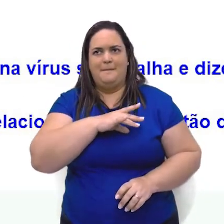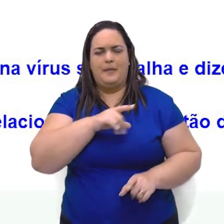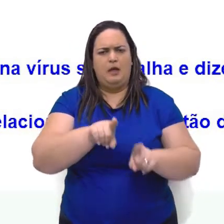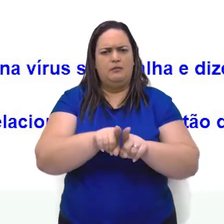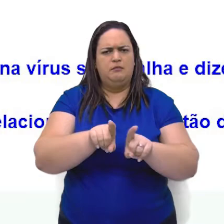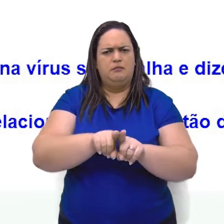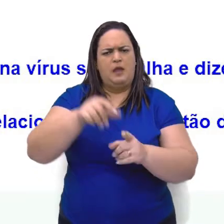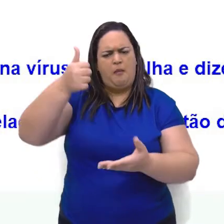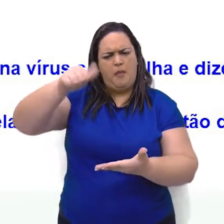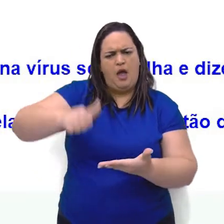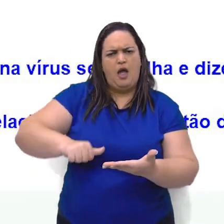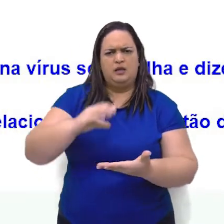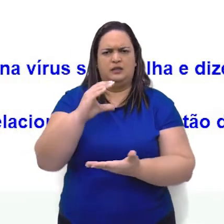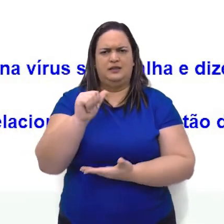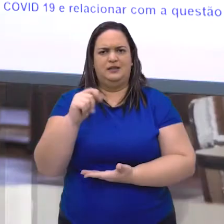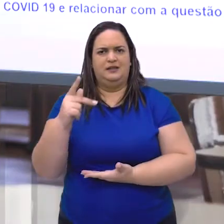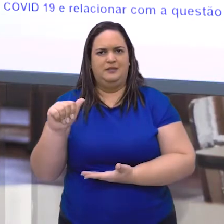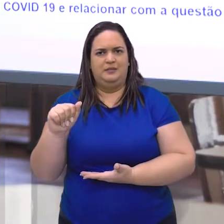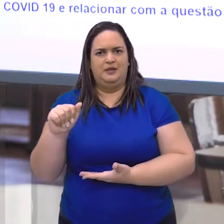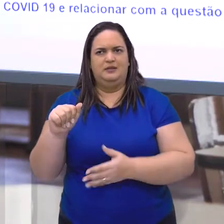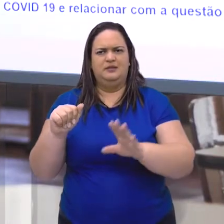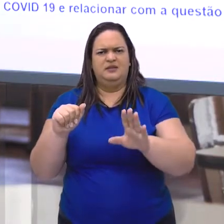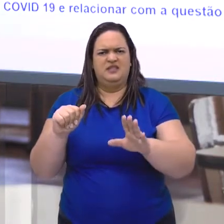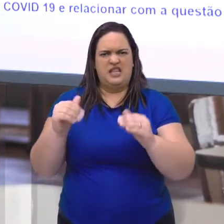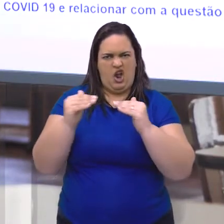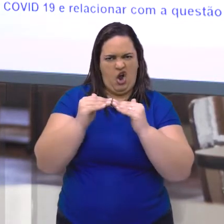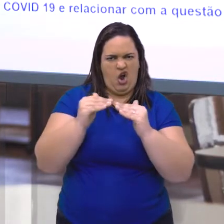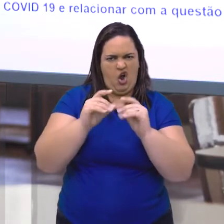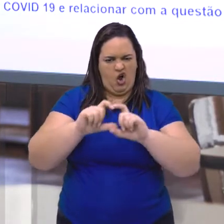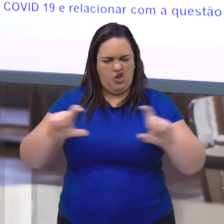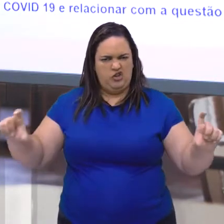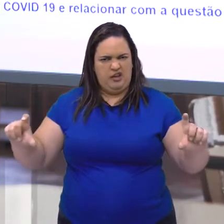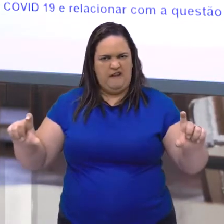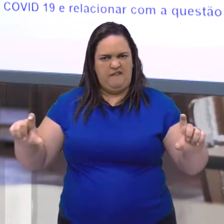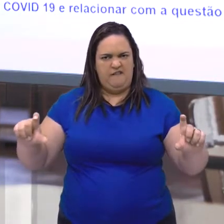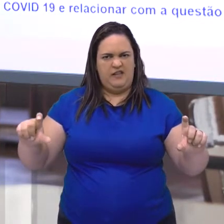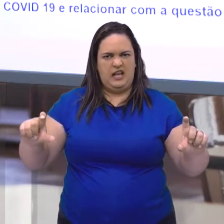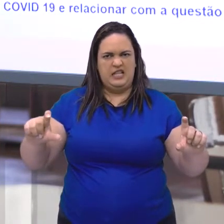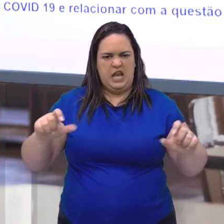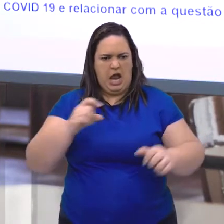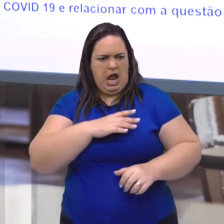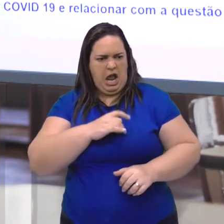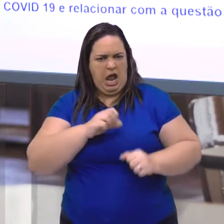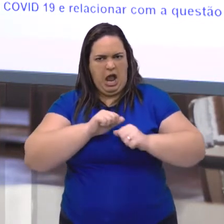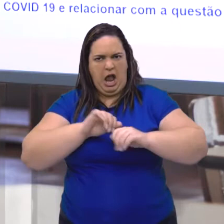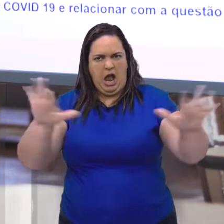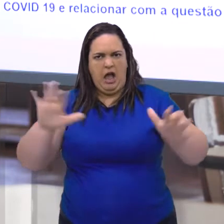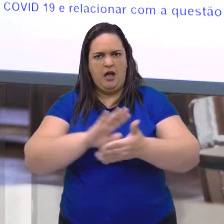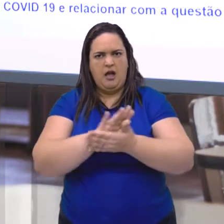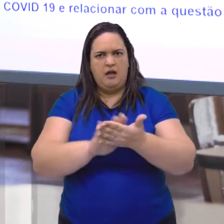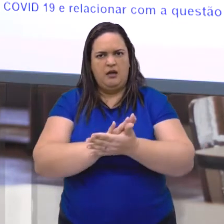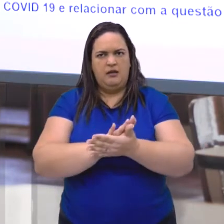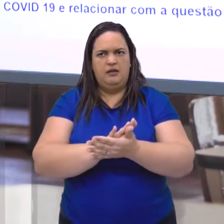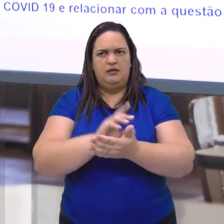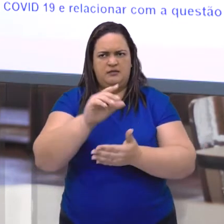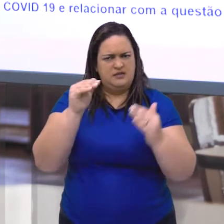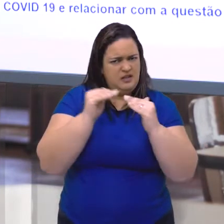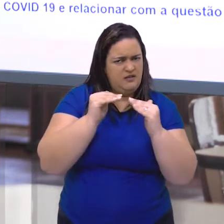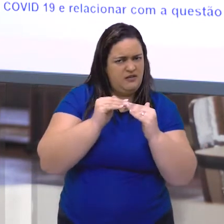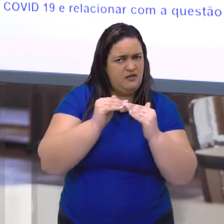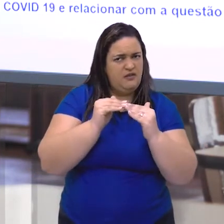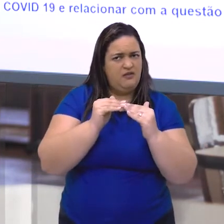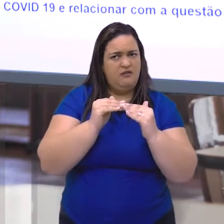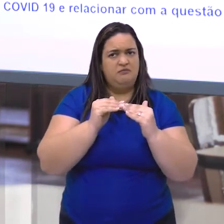frase "nada se espalha com medo"? Então você ia justificar a sua resposta. Aqui tem algumas sugestões de respostas que você